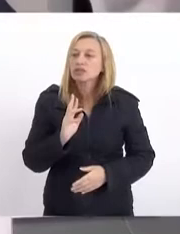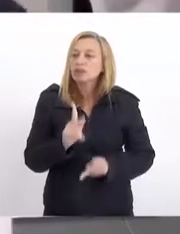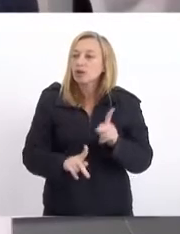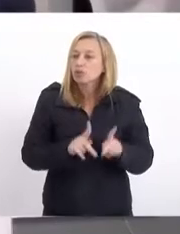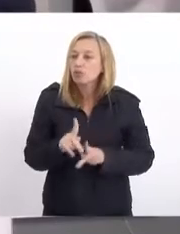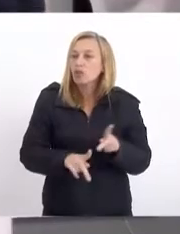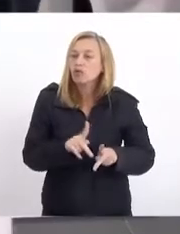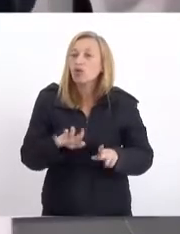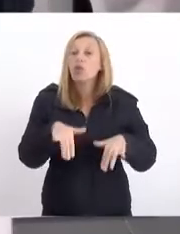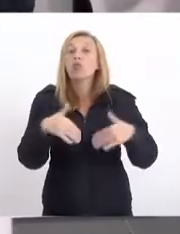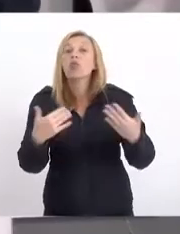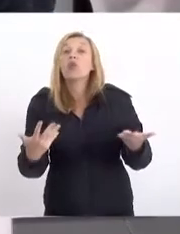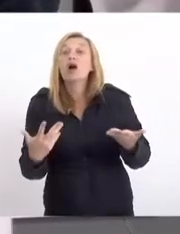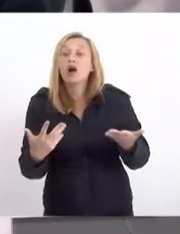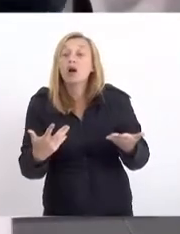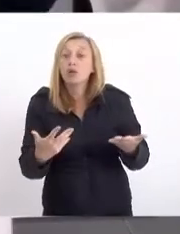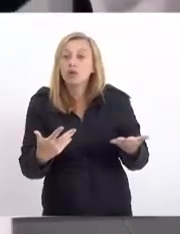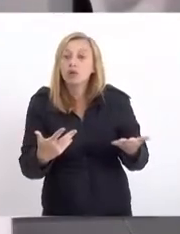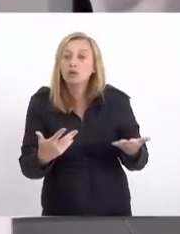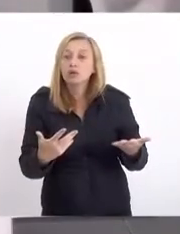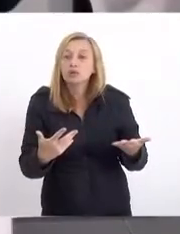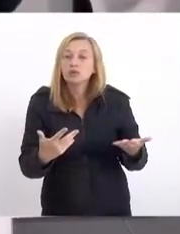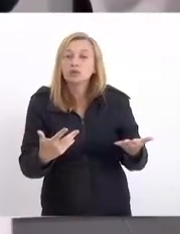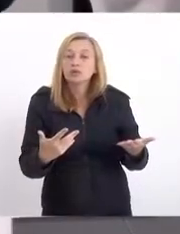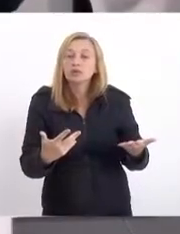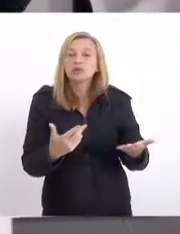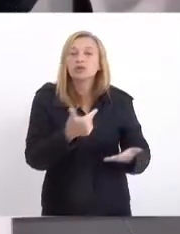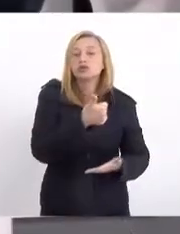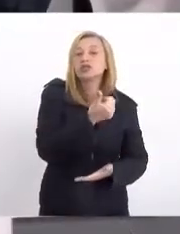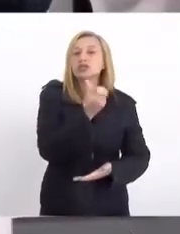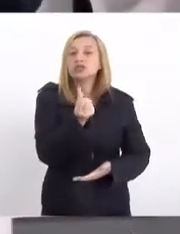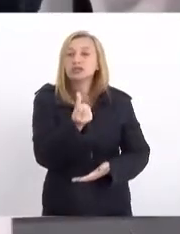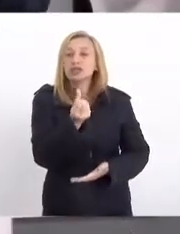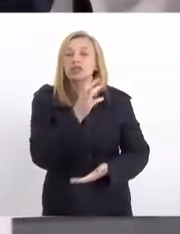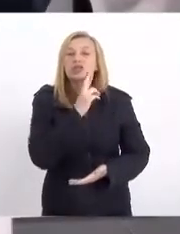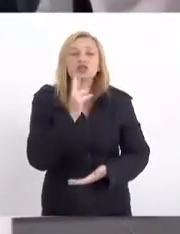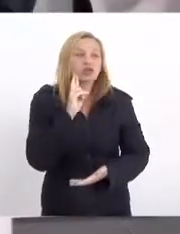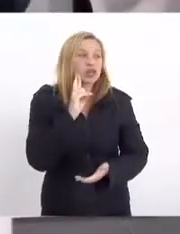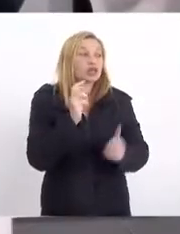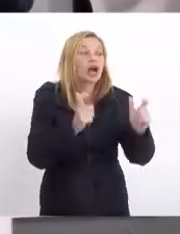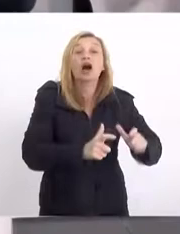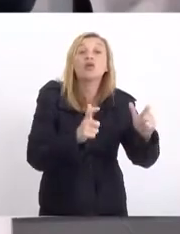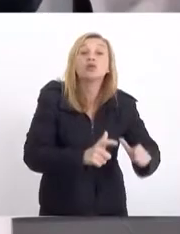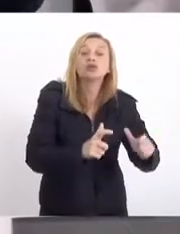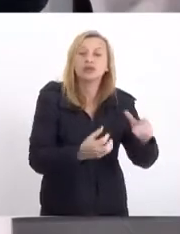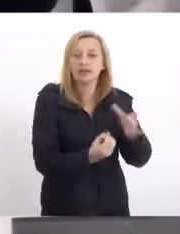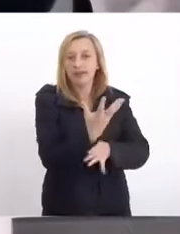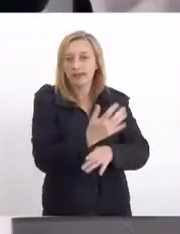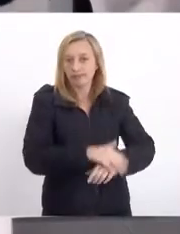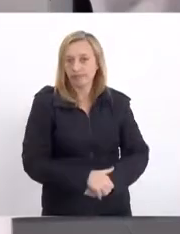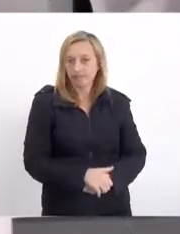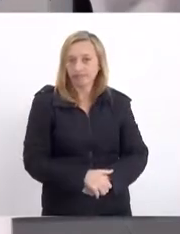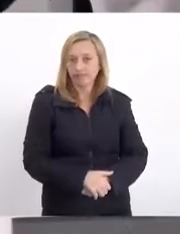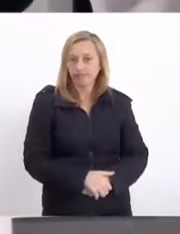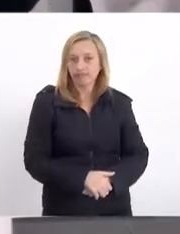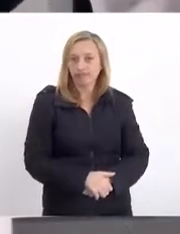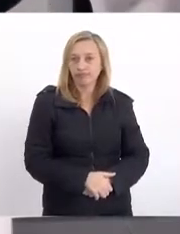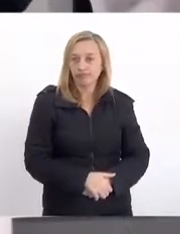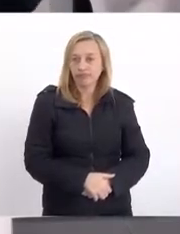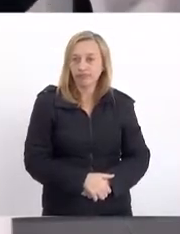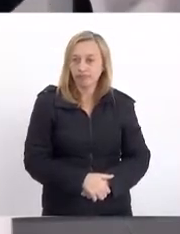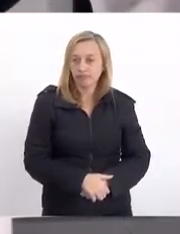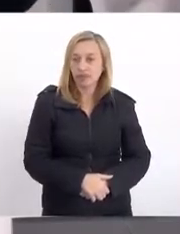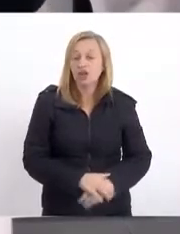cronograma desse? Primeiro, quais são esses 26 restaurantes populares? Qual o cronograma que eles vão ser de